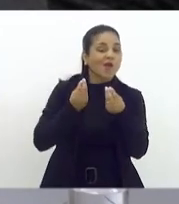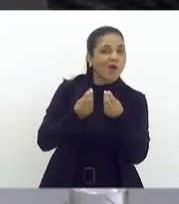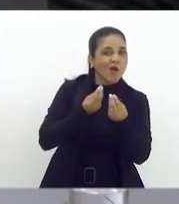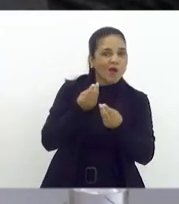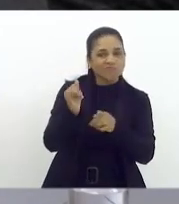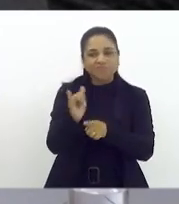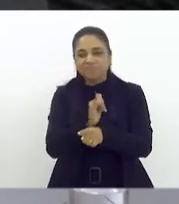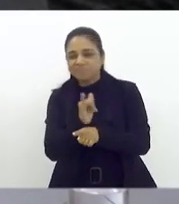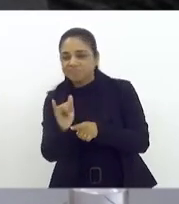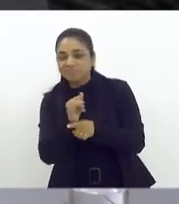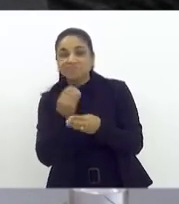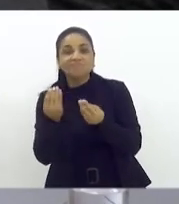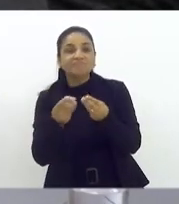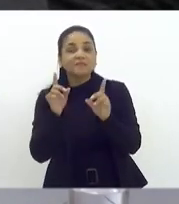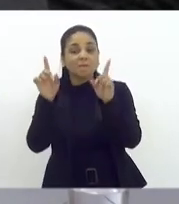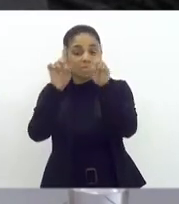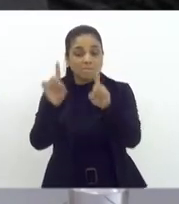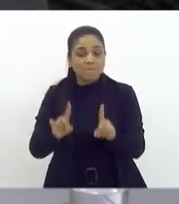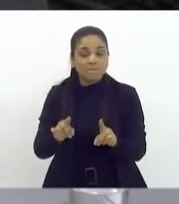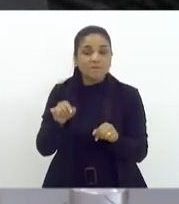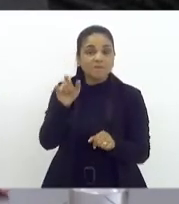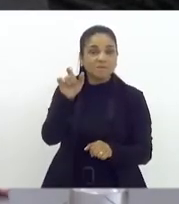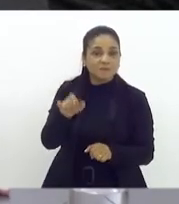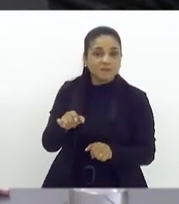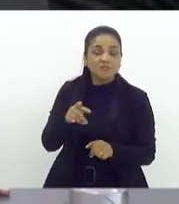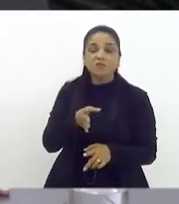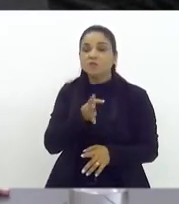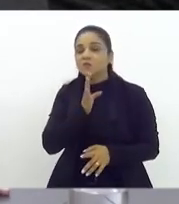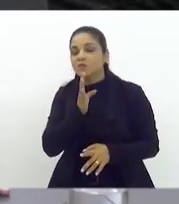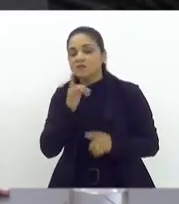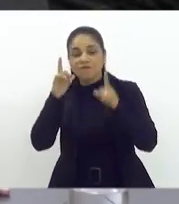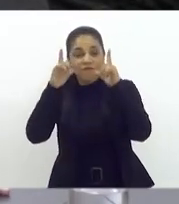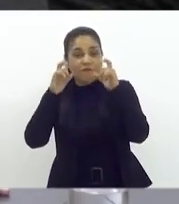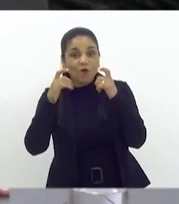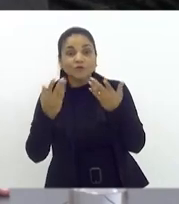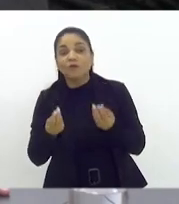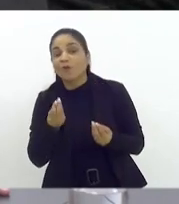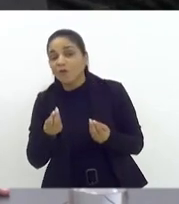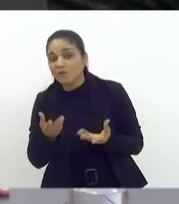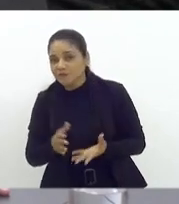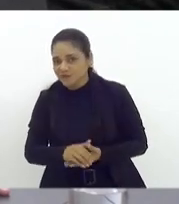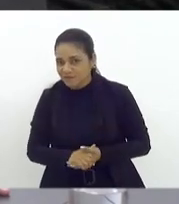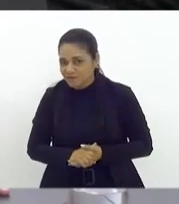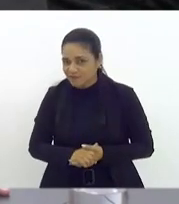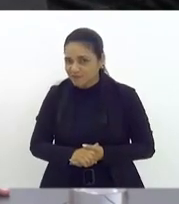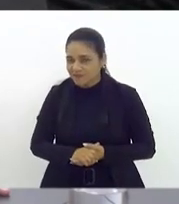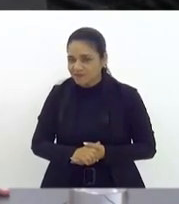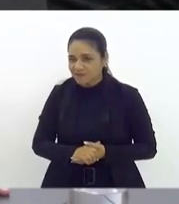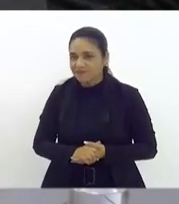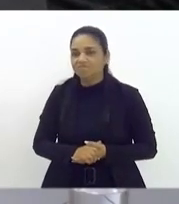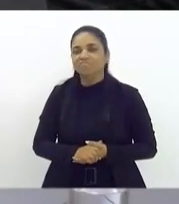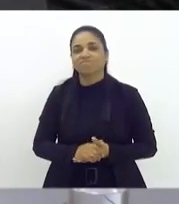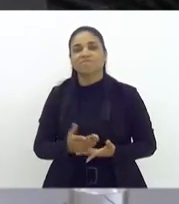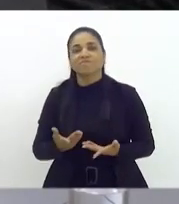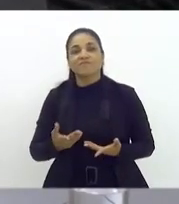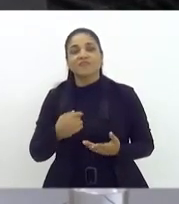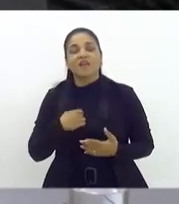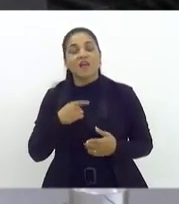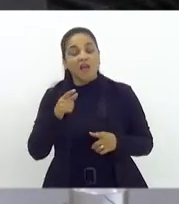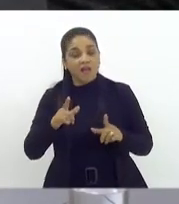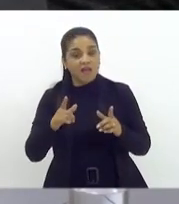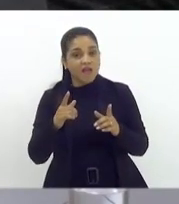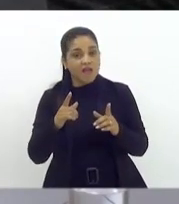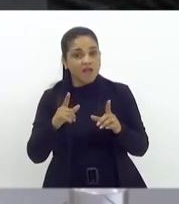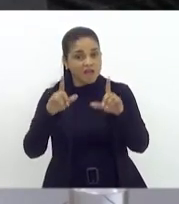feito para as pessoas com deficiência é essa questão da identificação e para mim também vai muito mais a